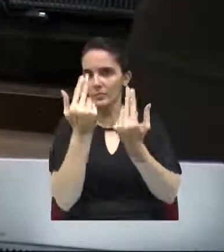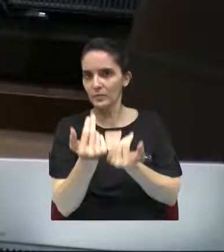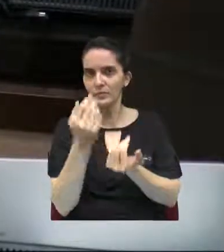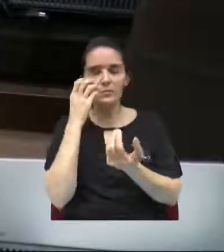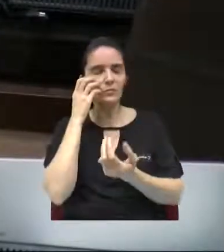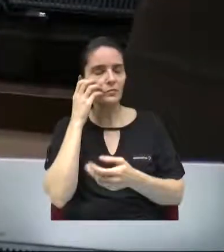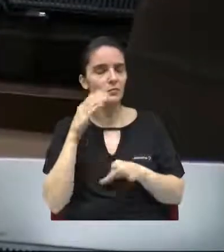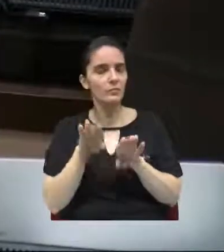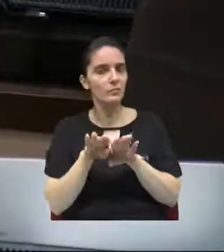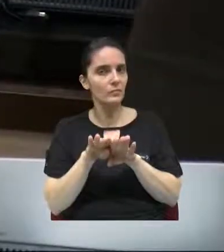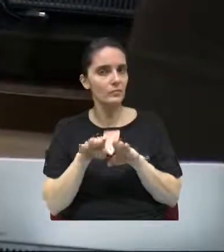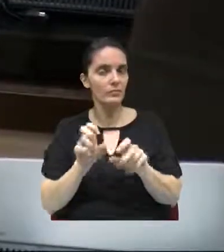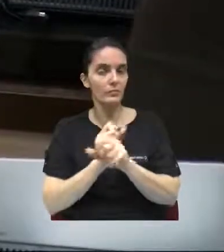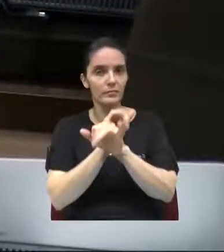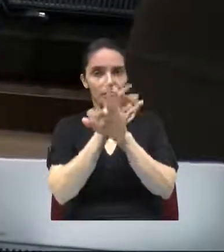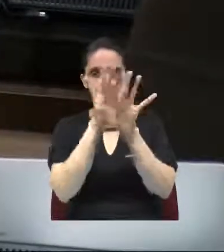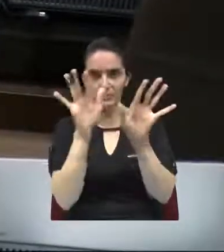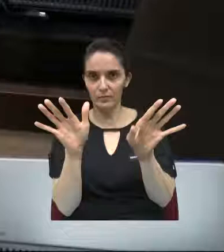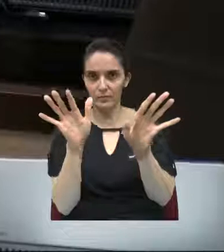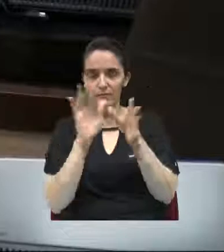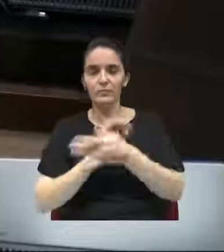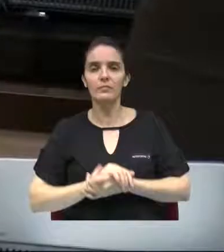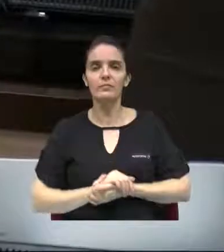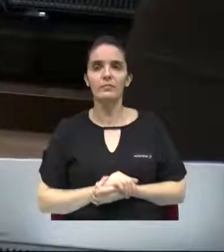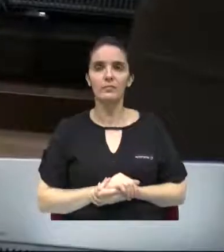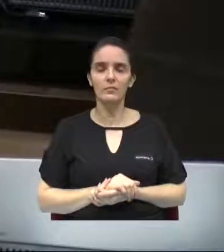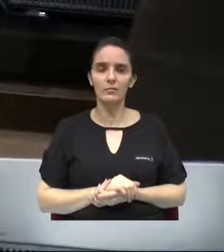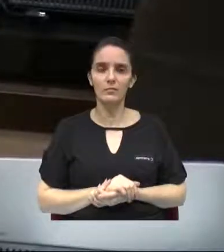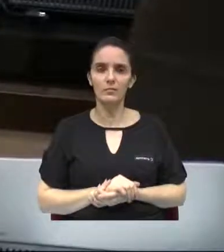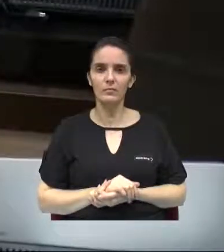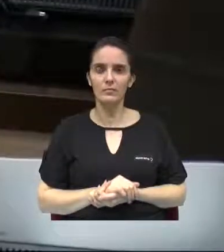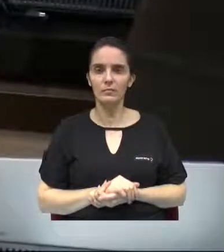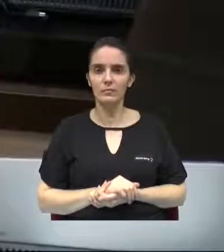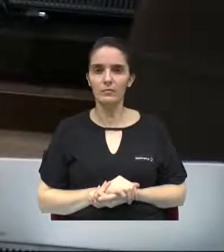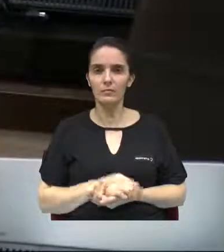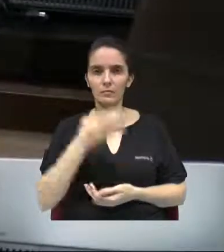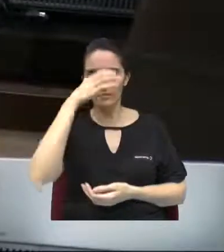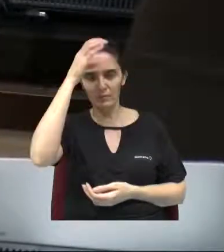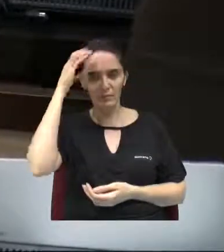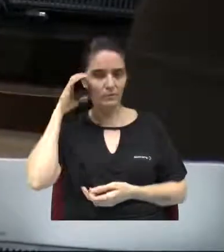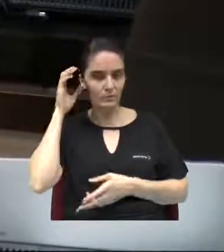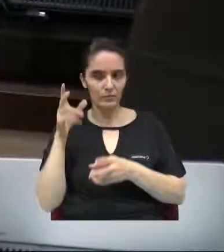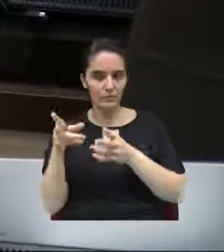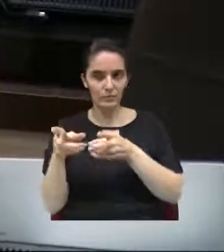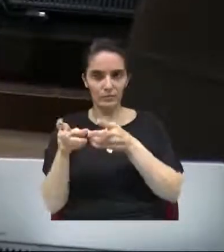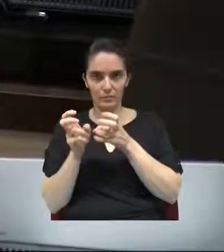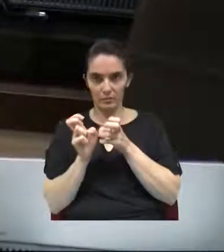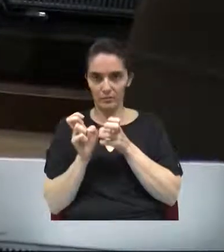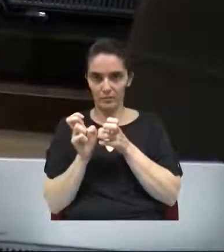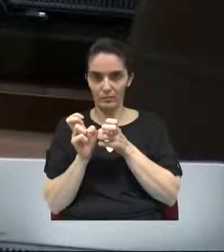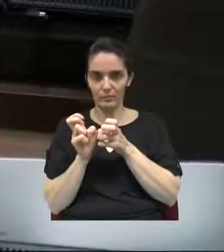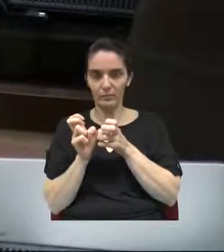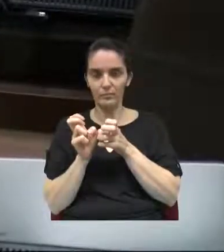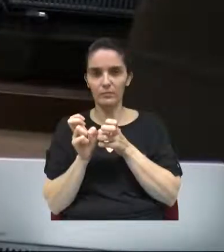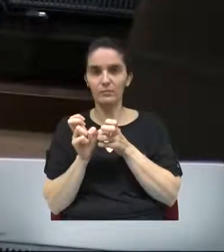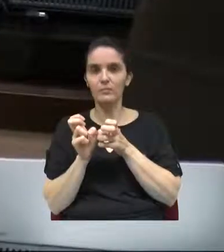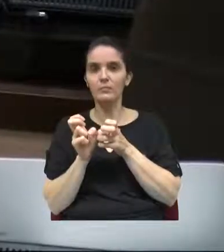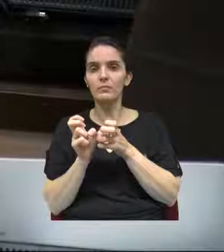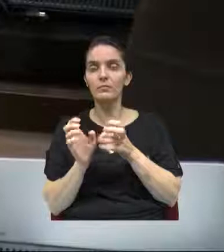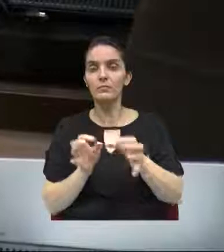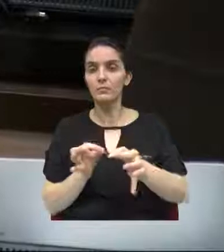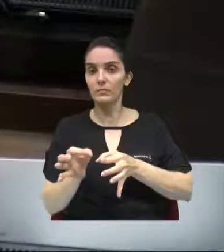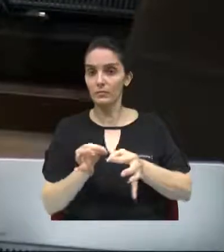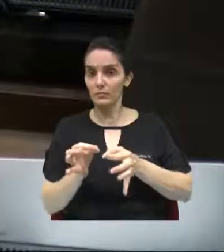muito clara, muito cristalina. Então, algo que me chamou a atenção em relação ao desenvolvimento do seu